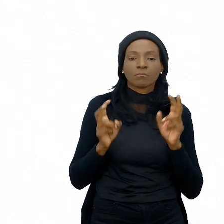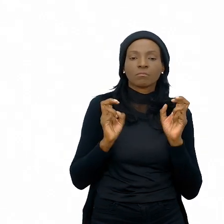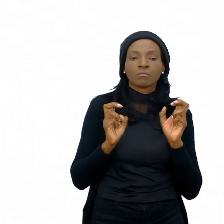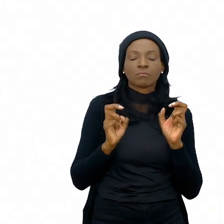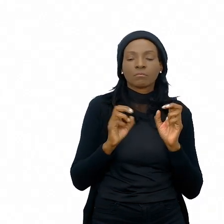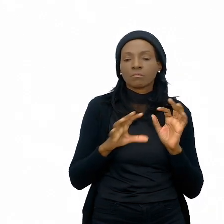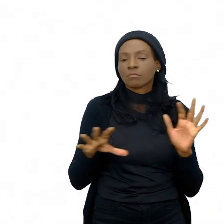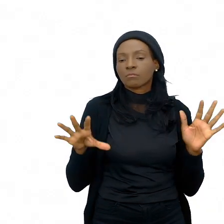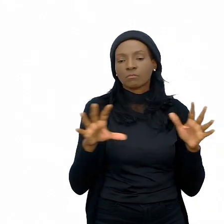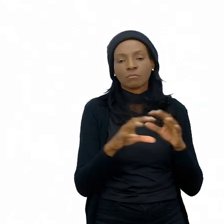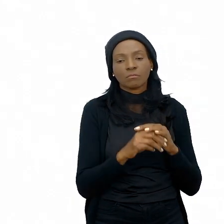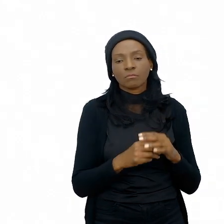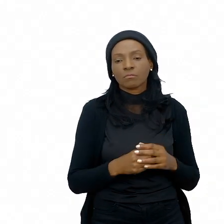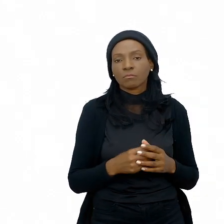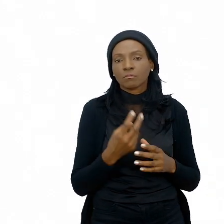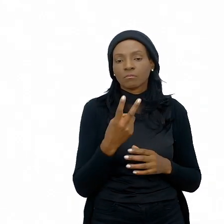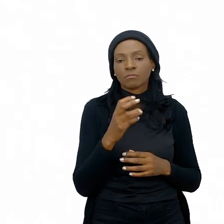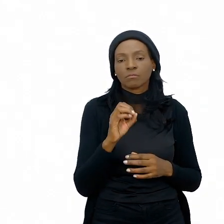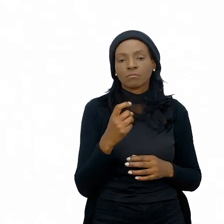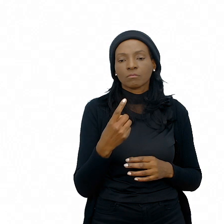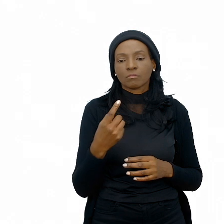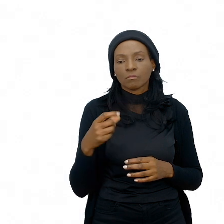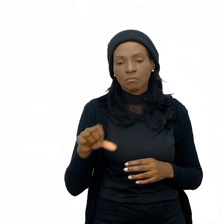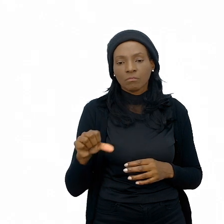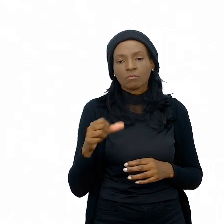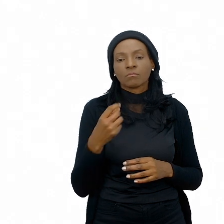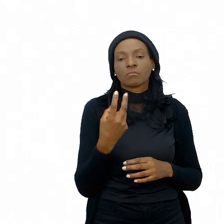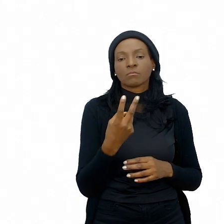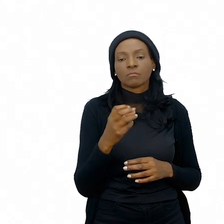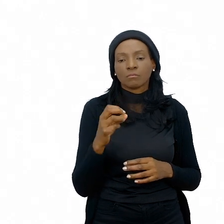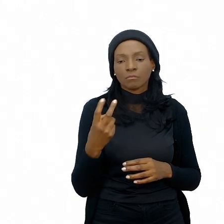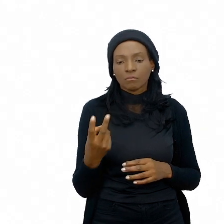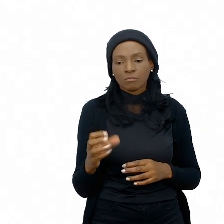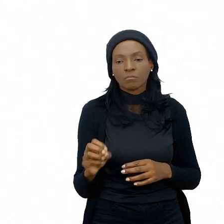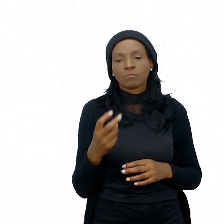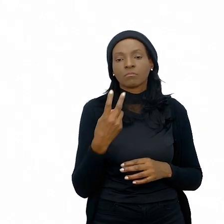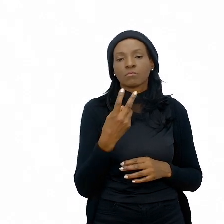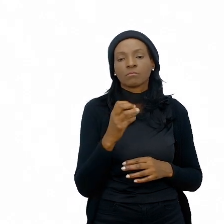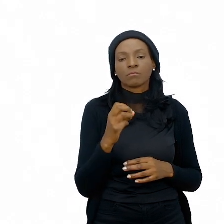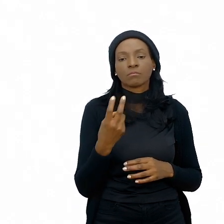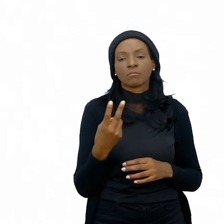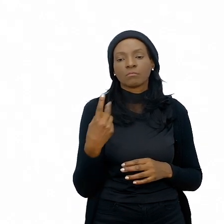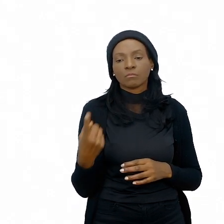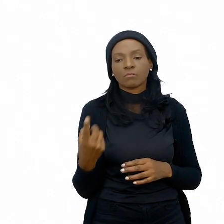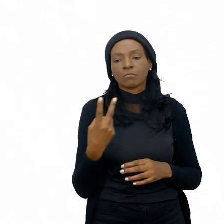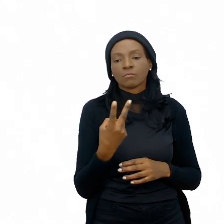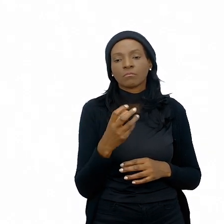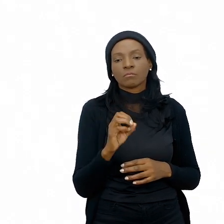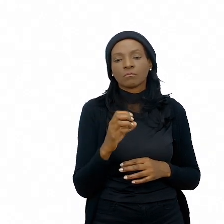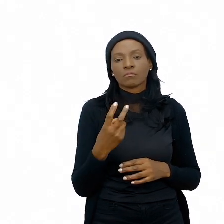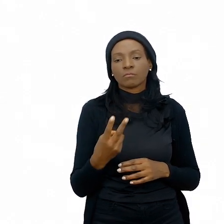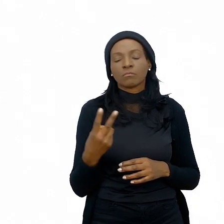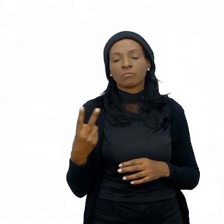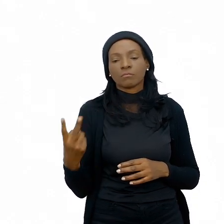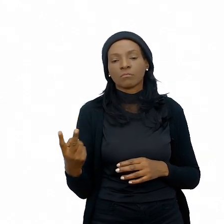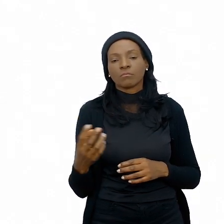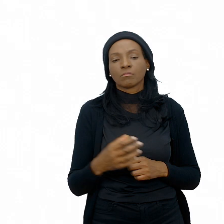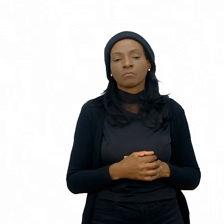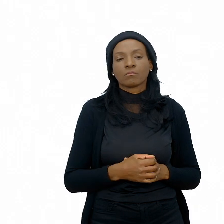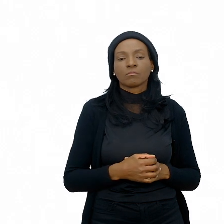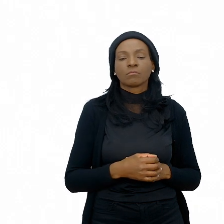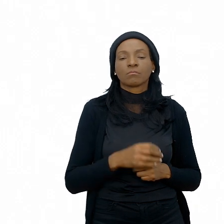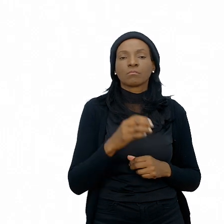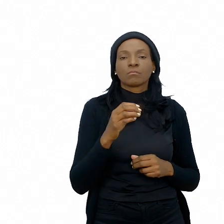a generalização: 2019, 2020, 2021, 2022. E aqueles